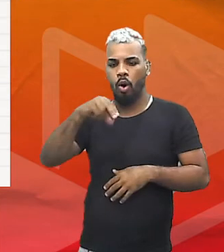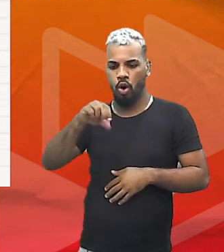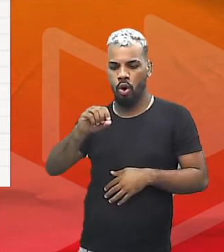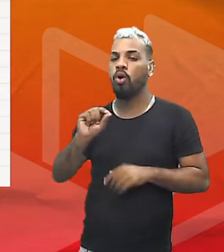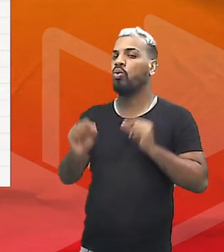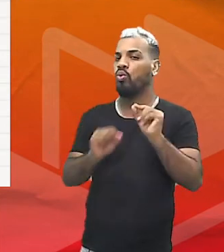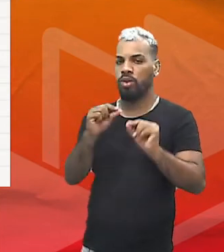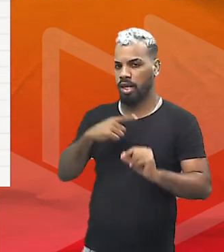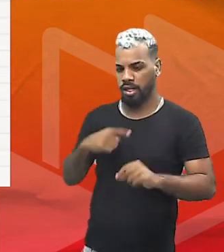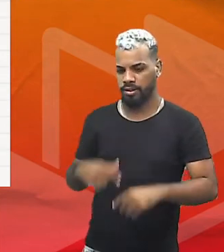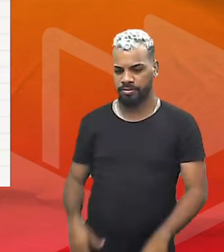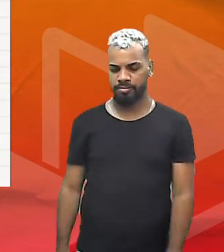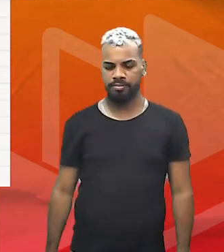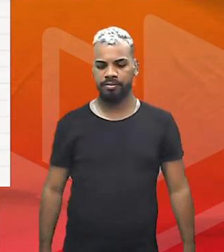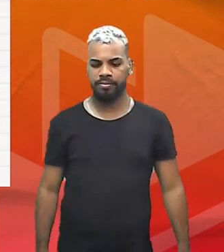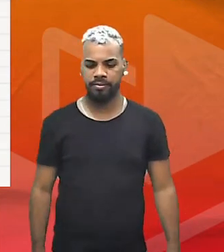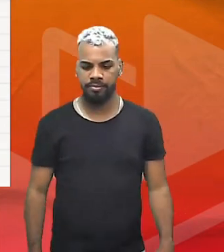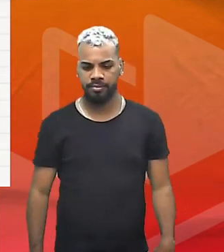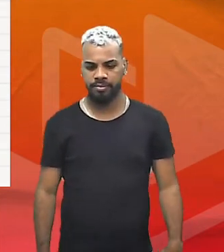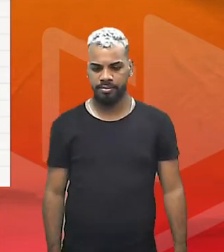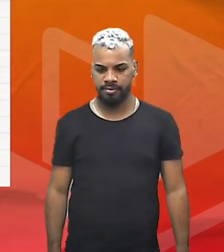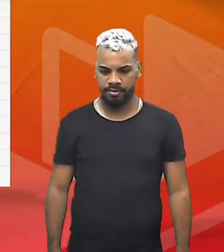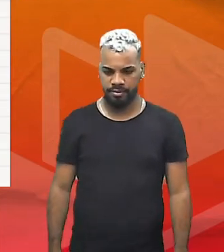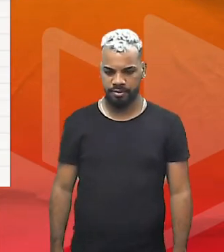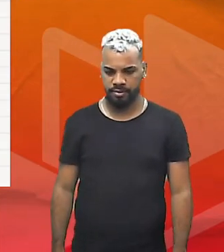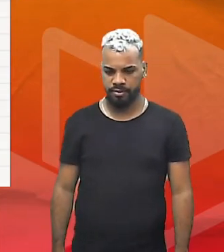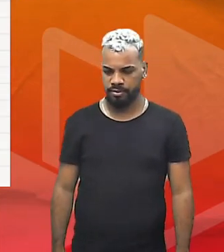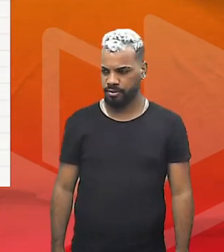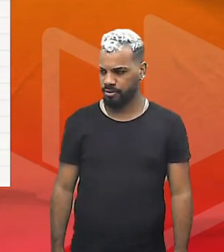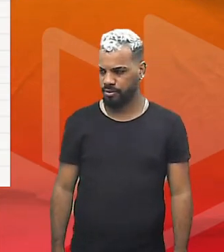vou ter as pentoses